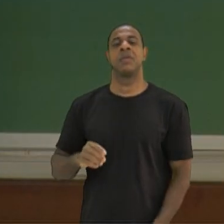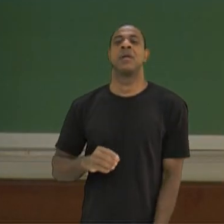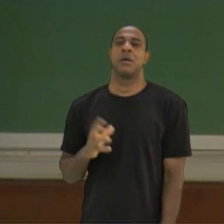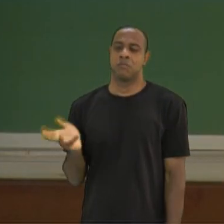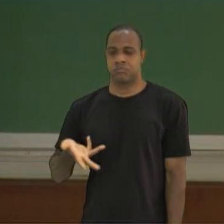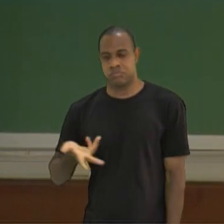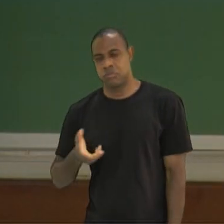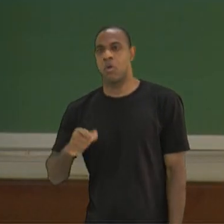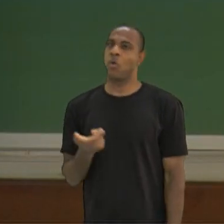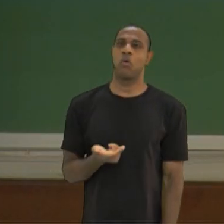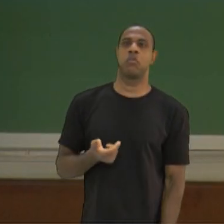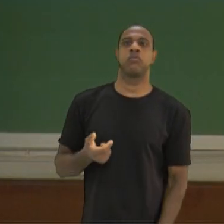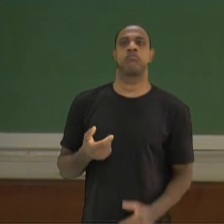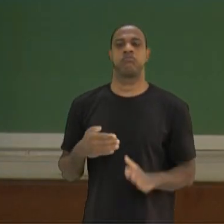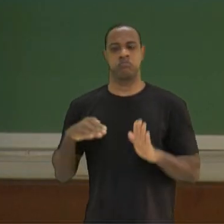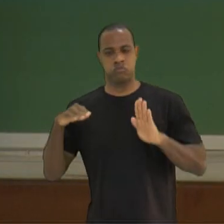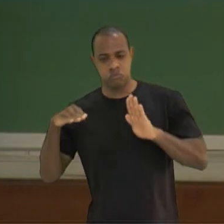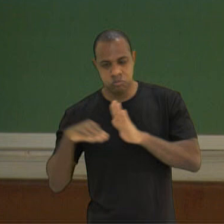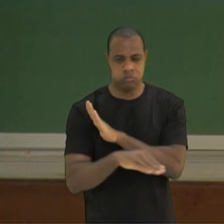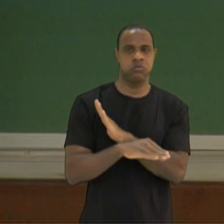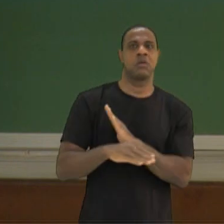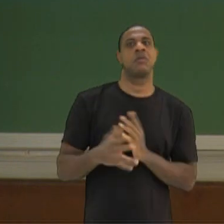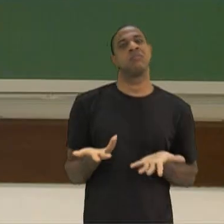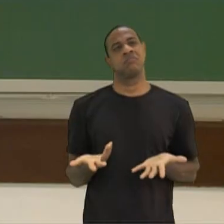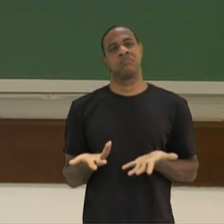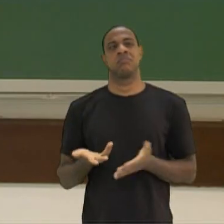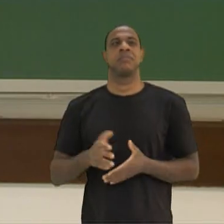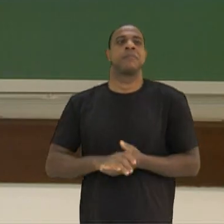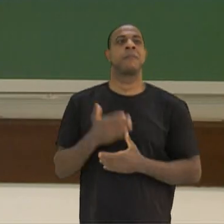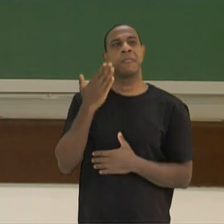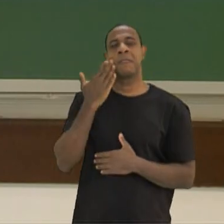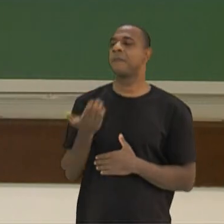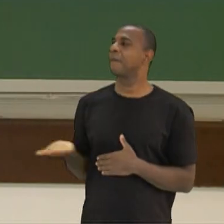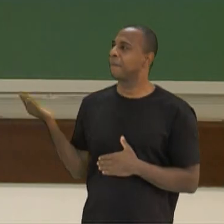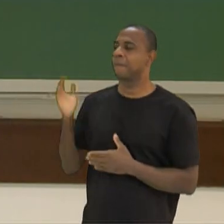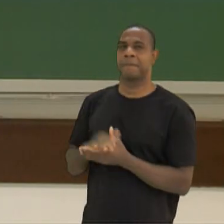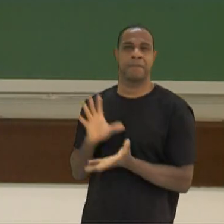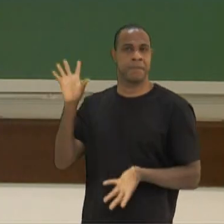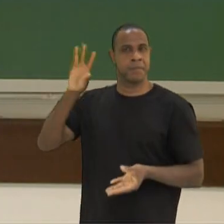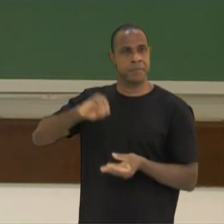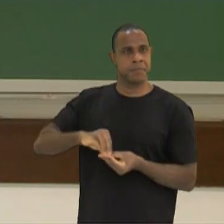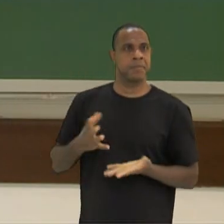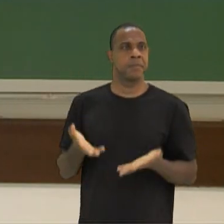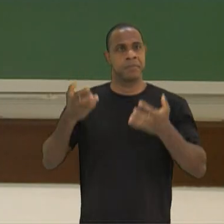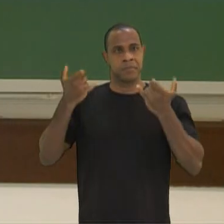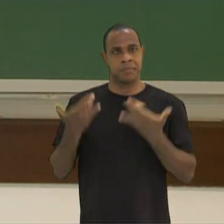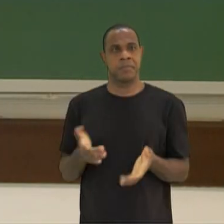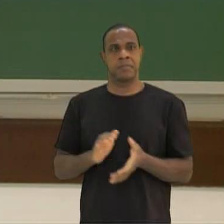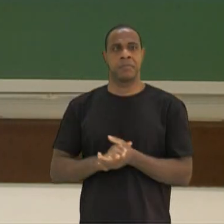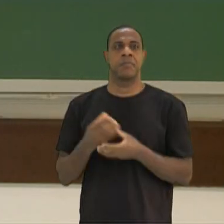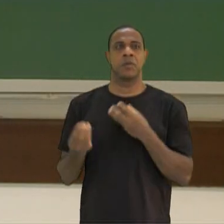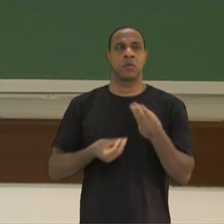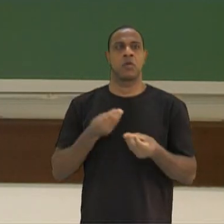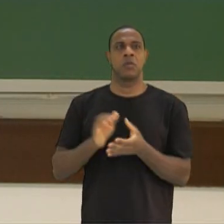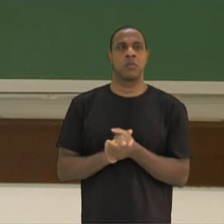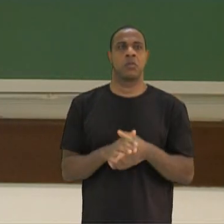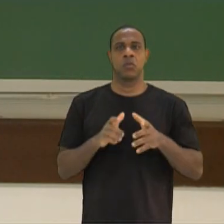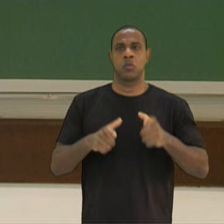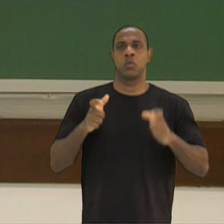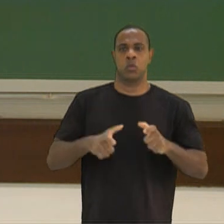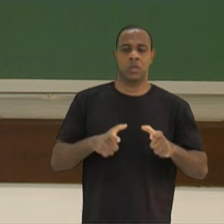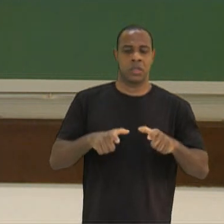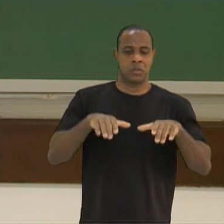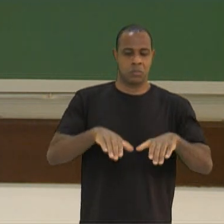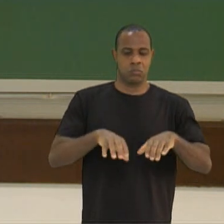relembrando aqui de onde nós paramos nas aulas passadas, nós falamos já sobre o deslocamento, como calcular, né,